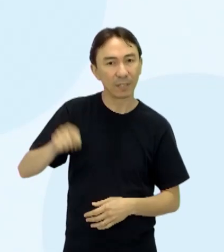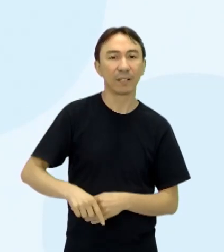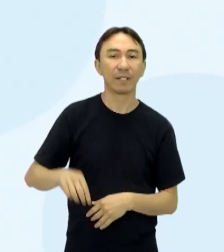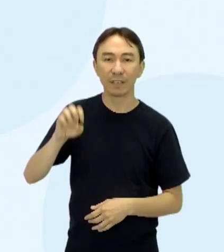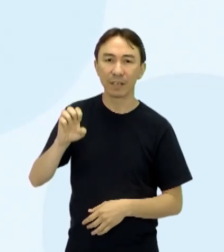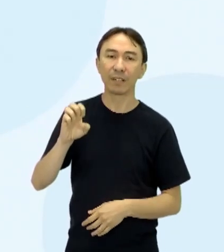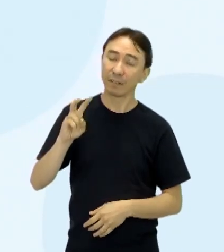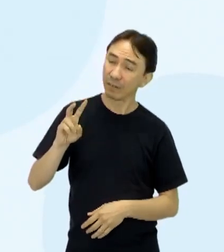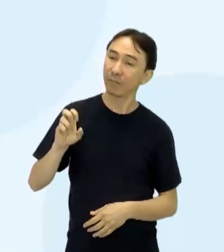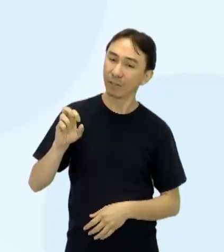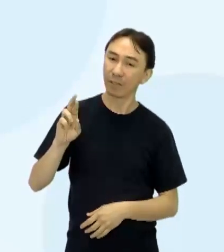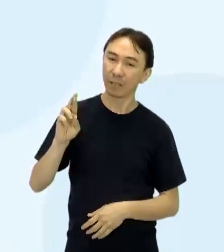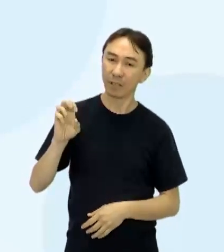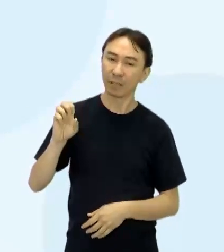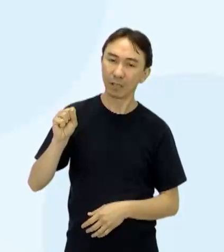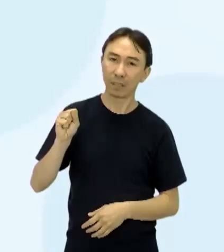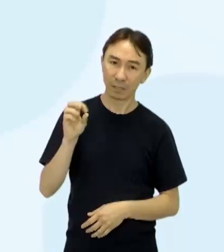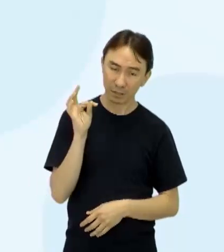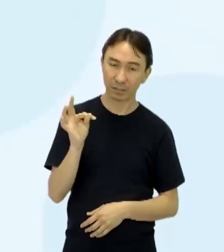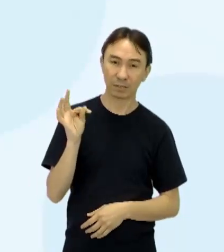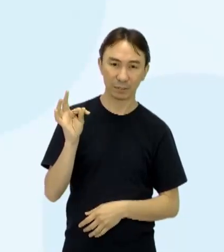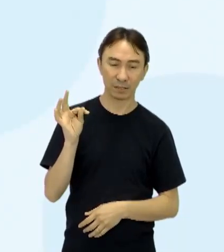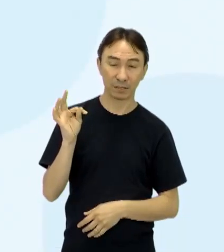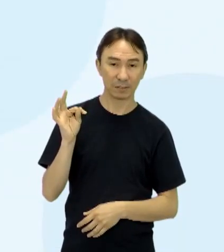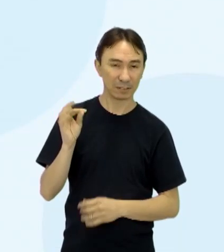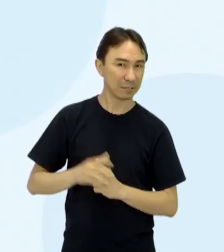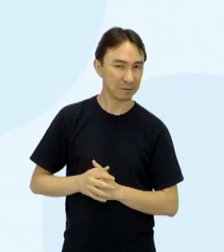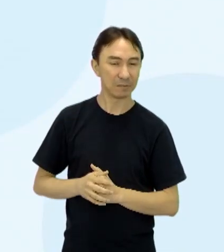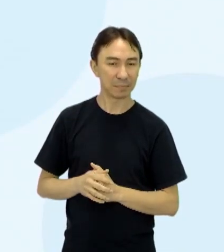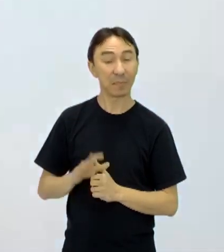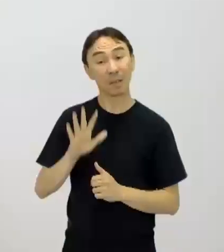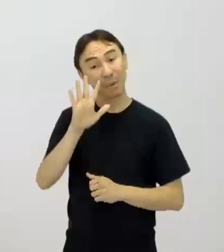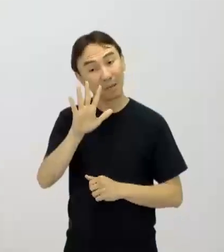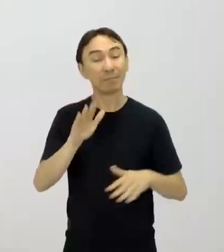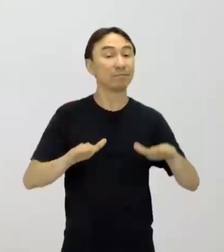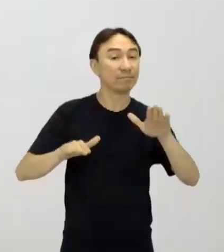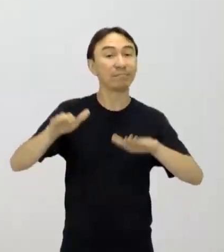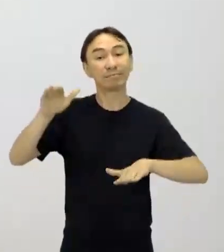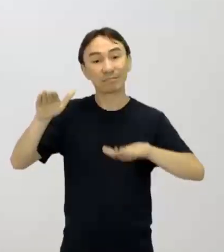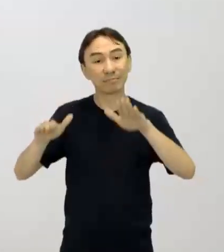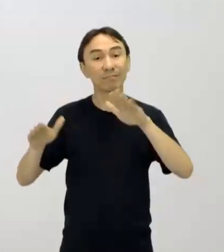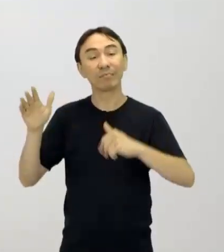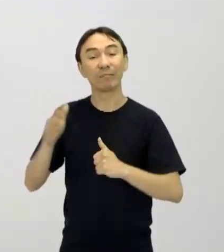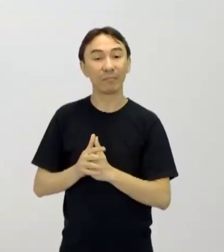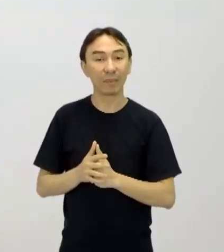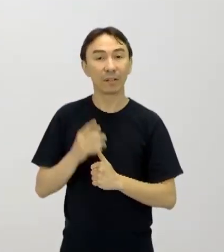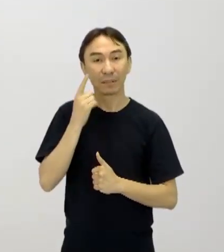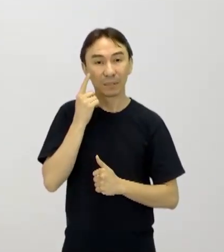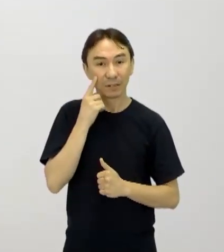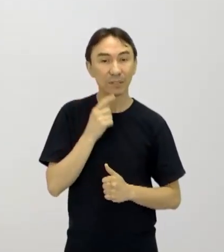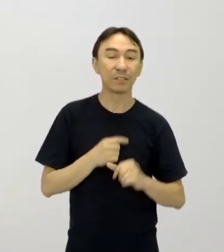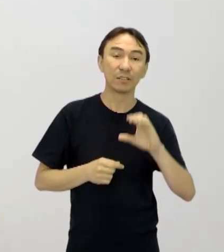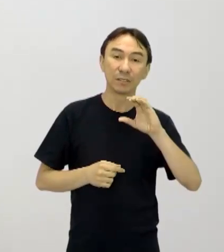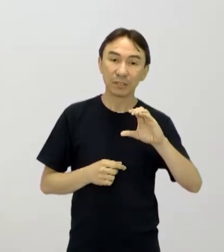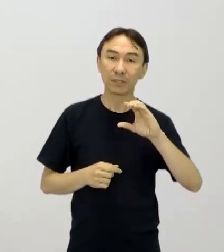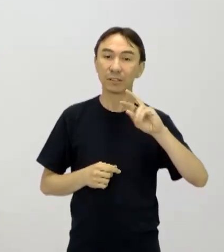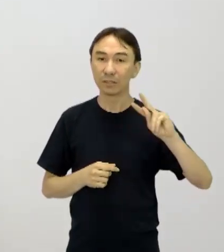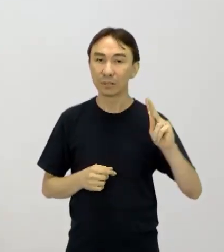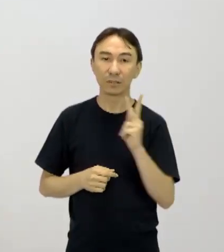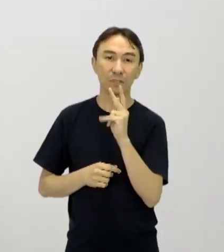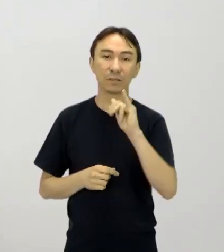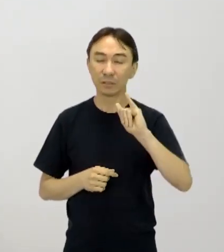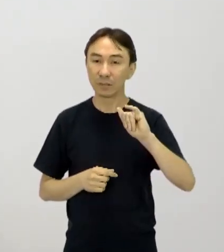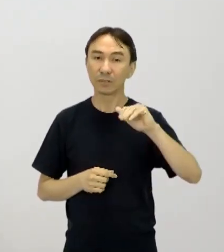ponto mais alto. Agora depende, o Chimborazo é atualmente considerado o ponto mais alto